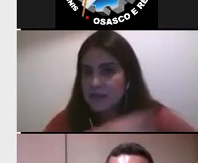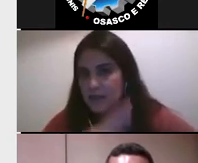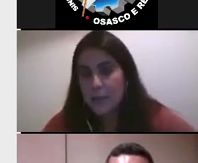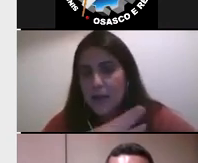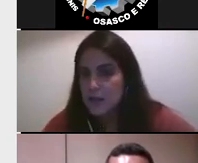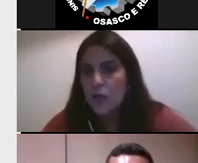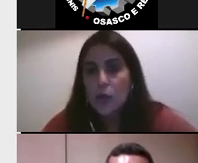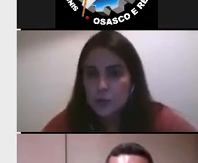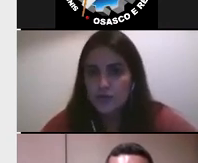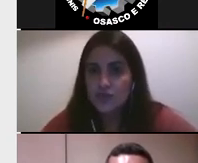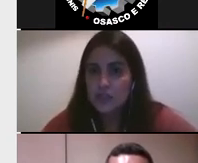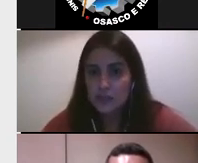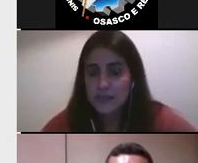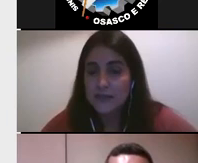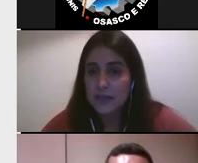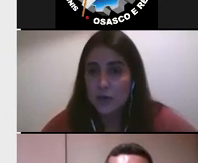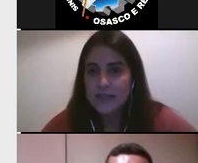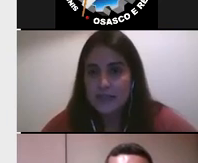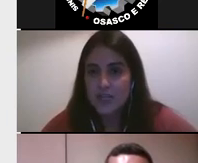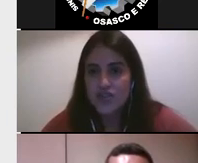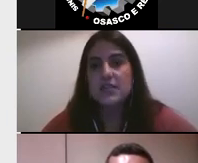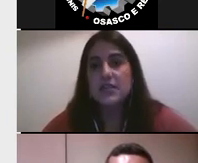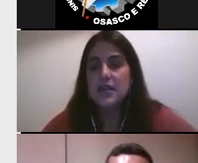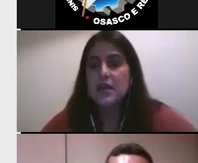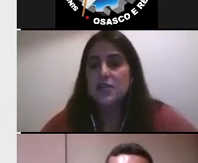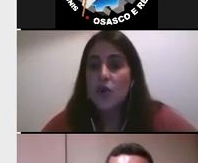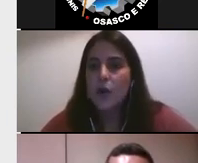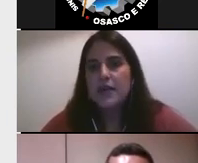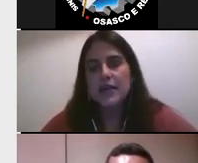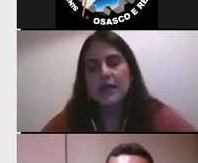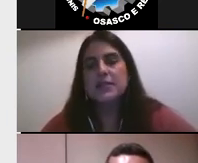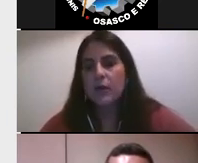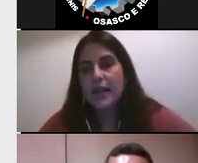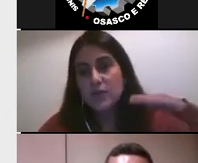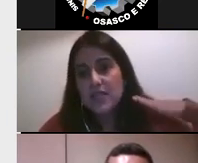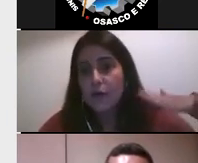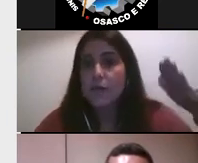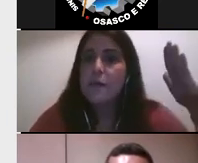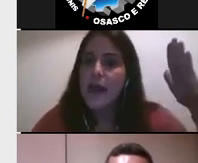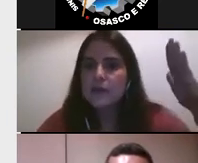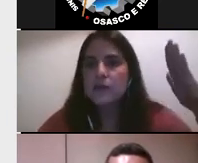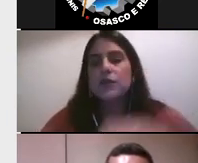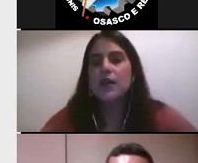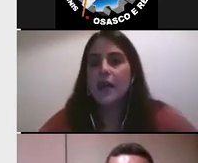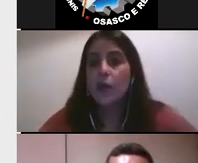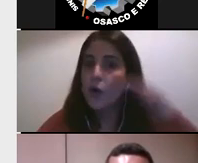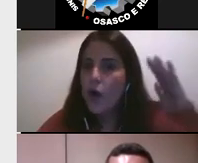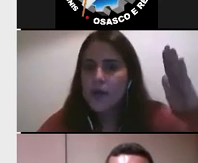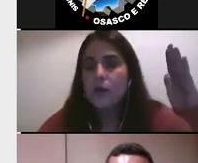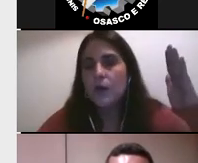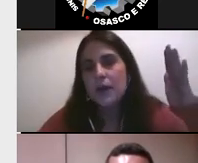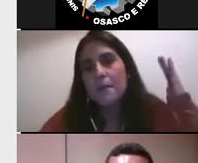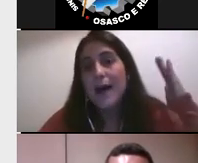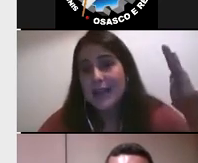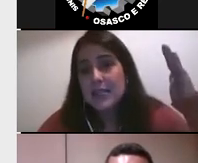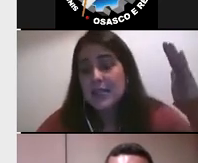estava trabalhando com um grupo de pesquisadores, cientistas, sobre essa questão, né, do desenvolvimento